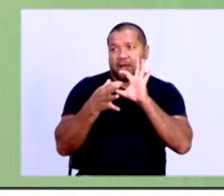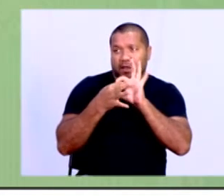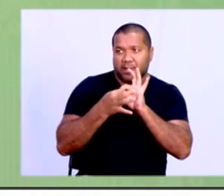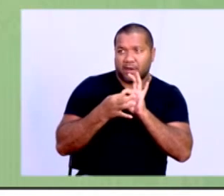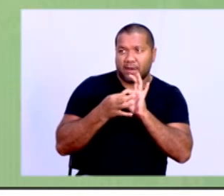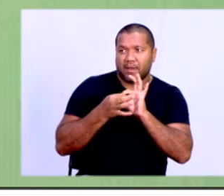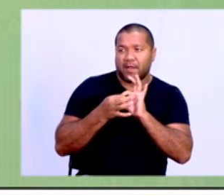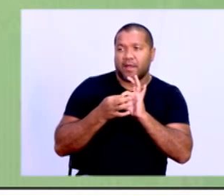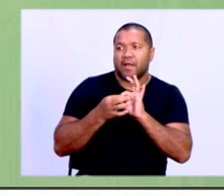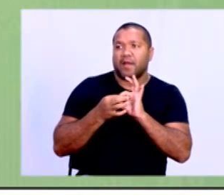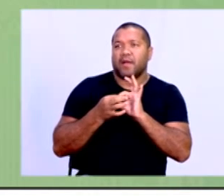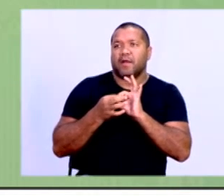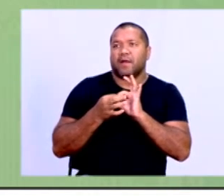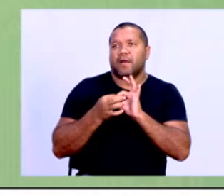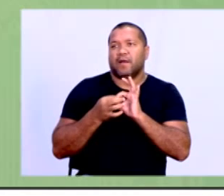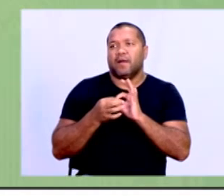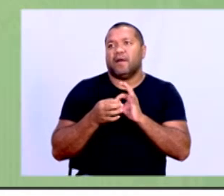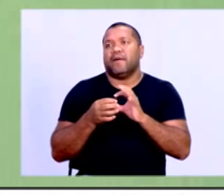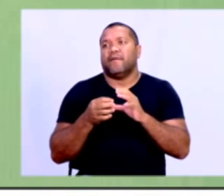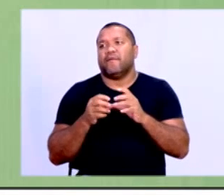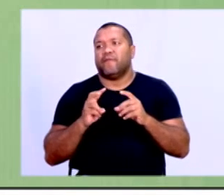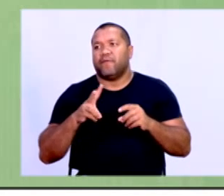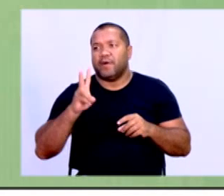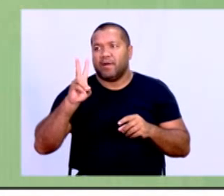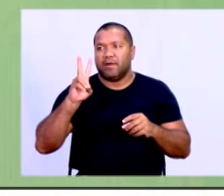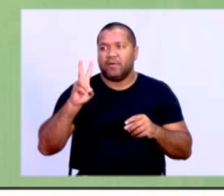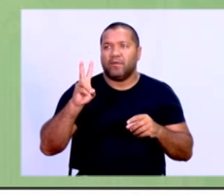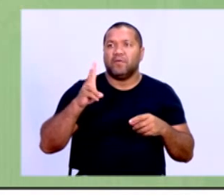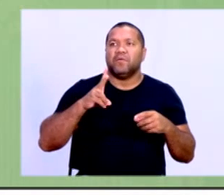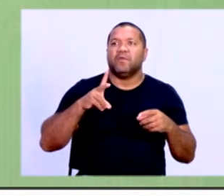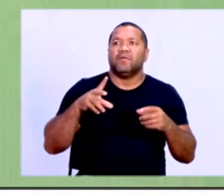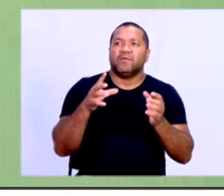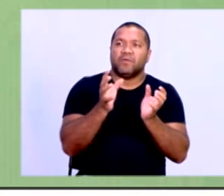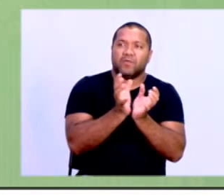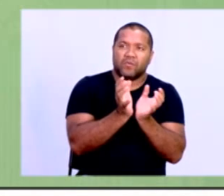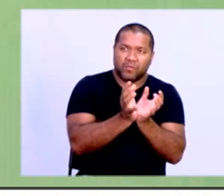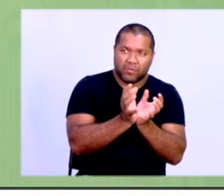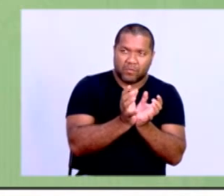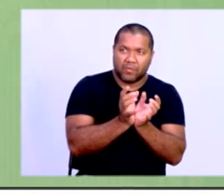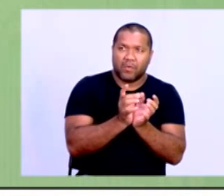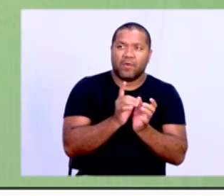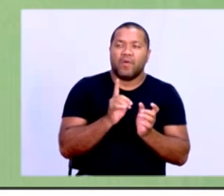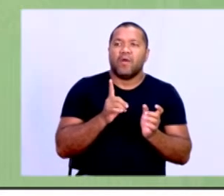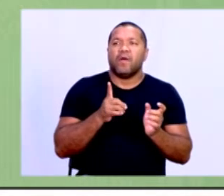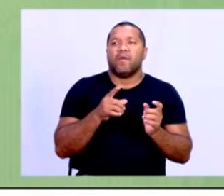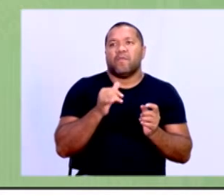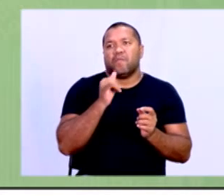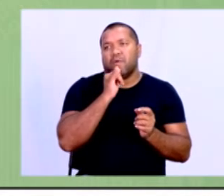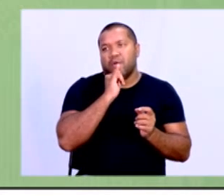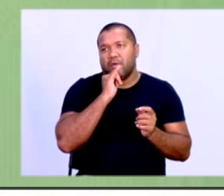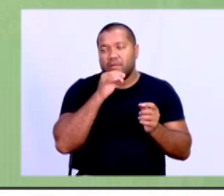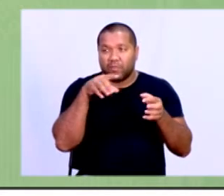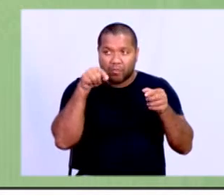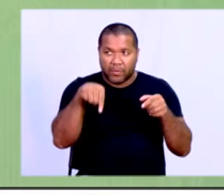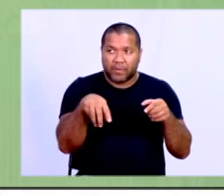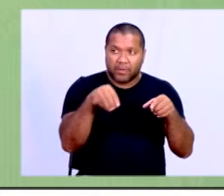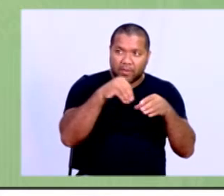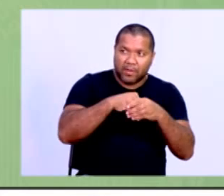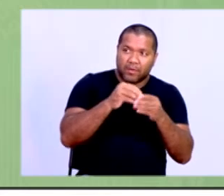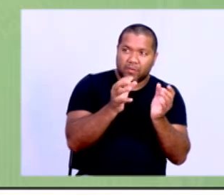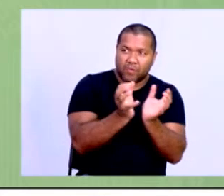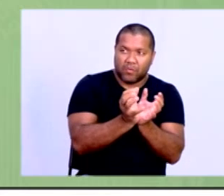valores a uma mesma classe. Então, o de sobrecarga, em uma mesma classe, pode